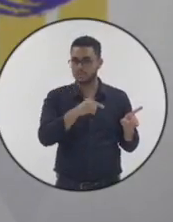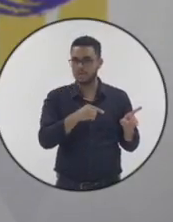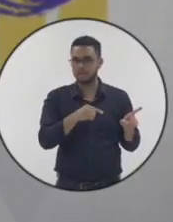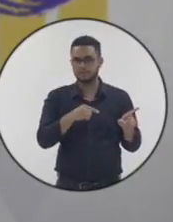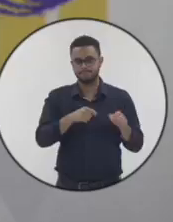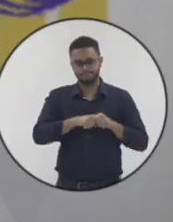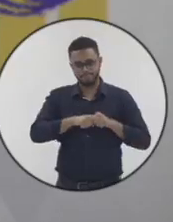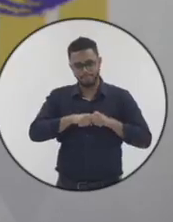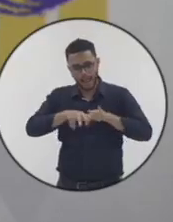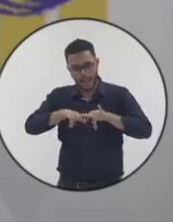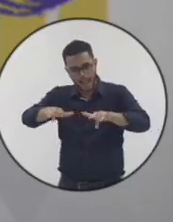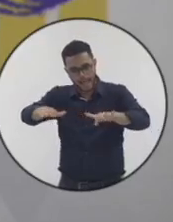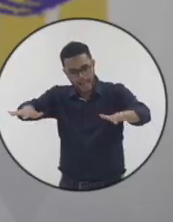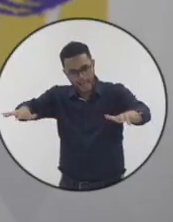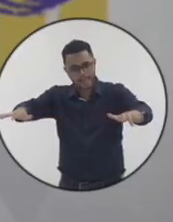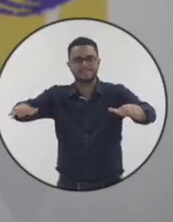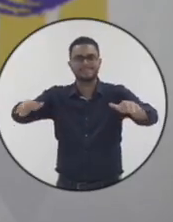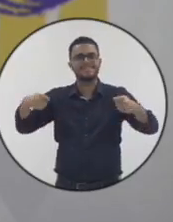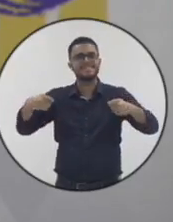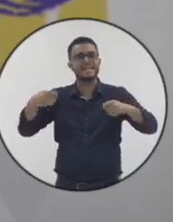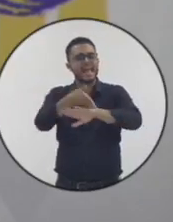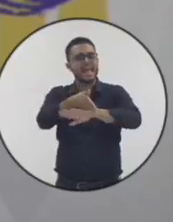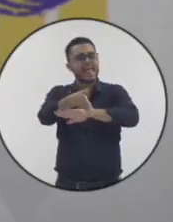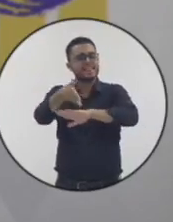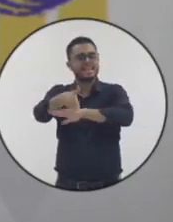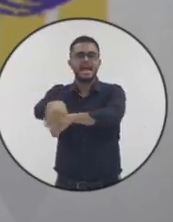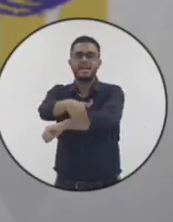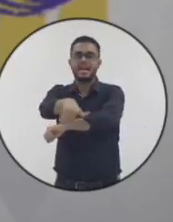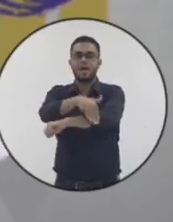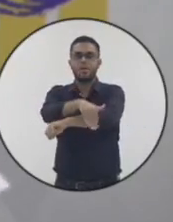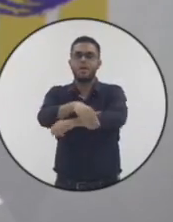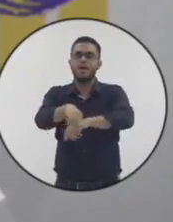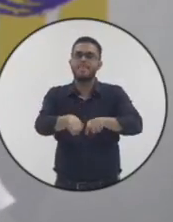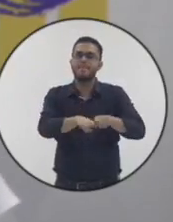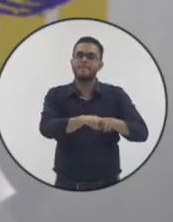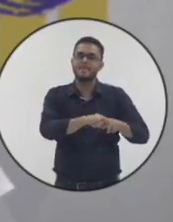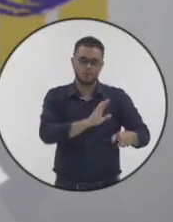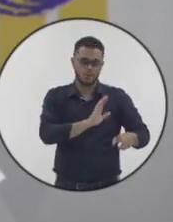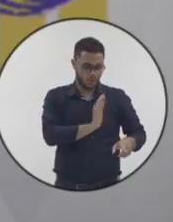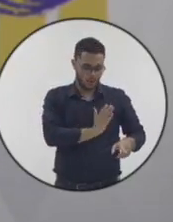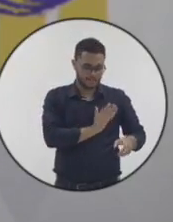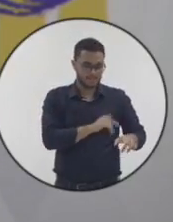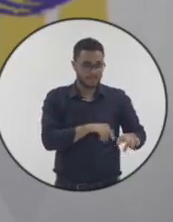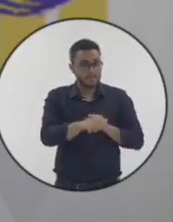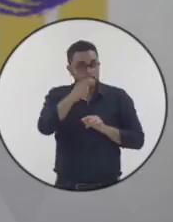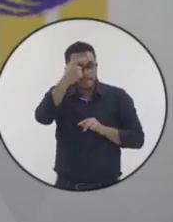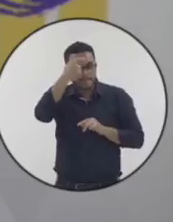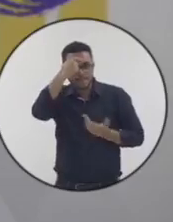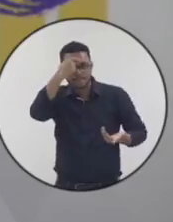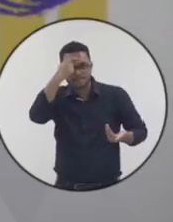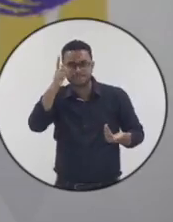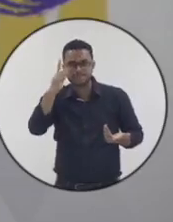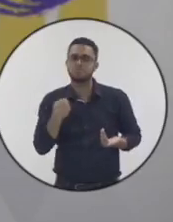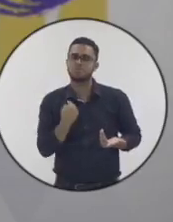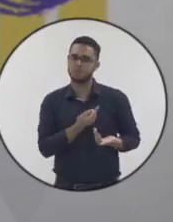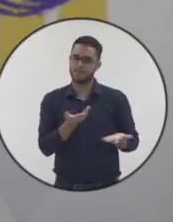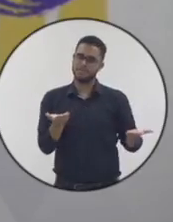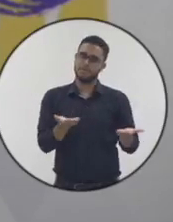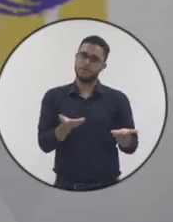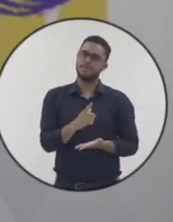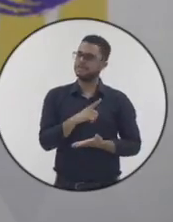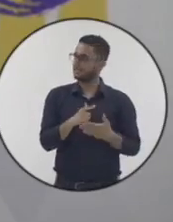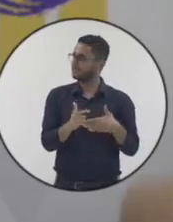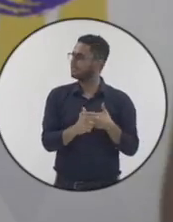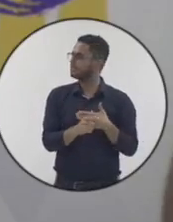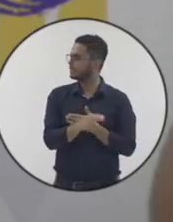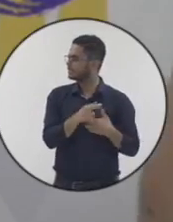ruas, ganhe, como a gente costuma falar aí nos movimentos políticos, corações e mentes. Né? Então, a gente tem uma grande tarefa.